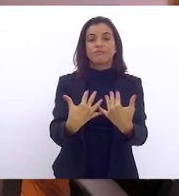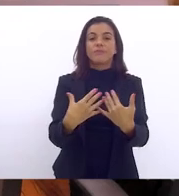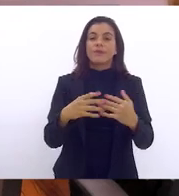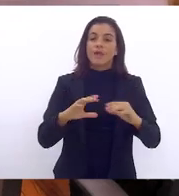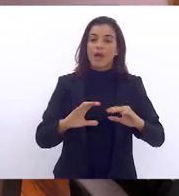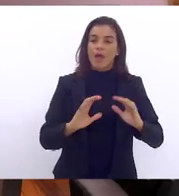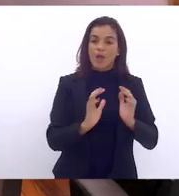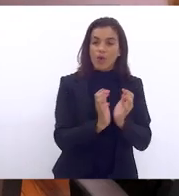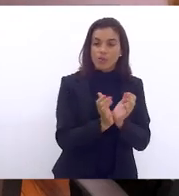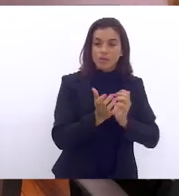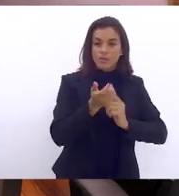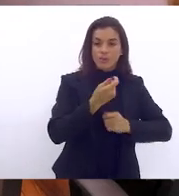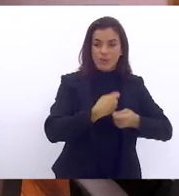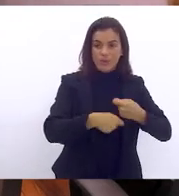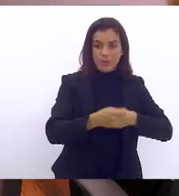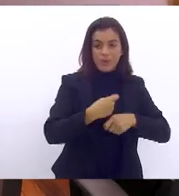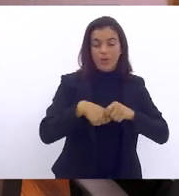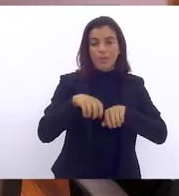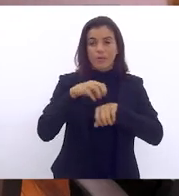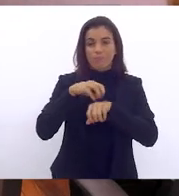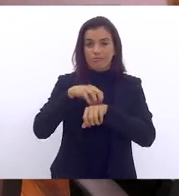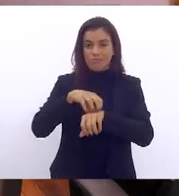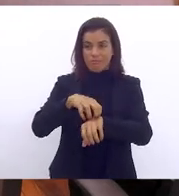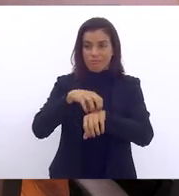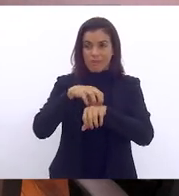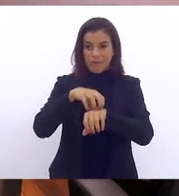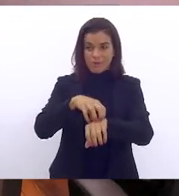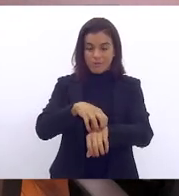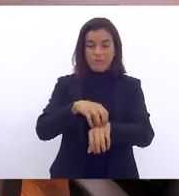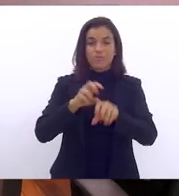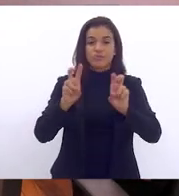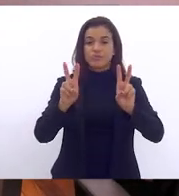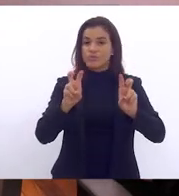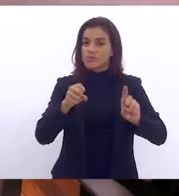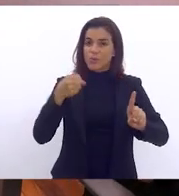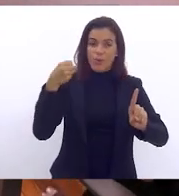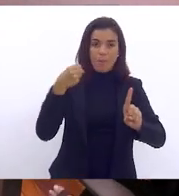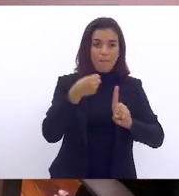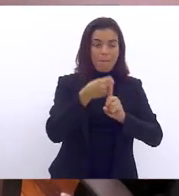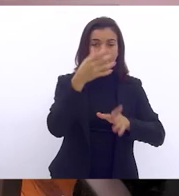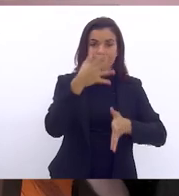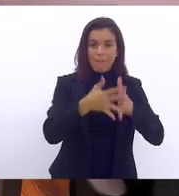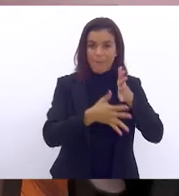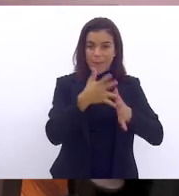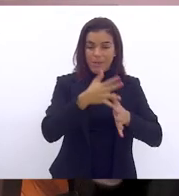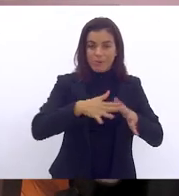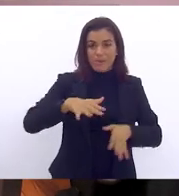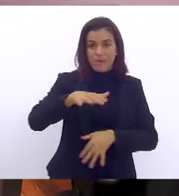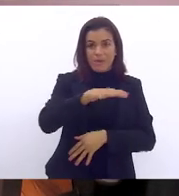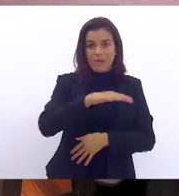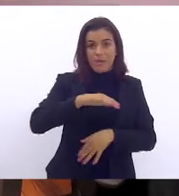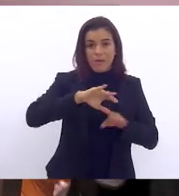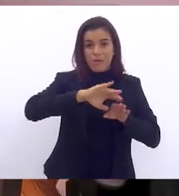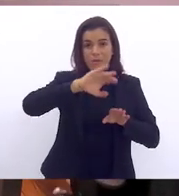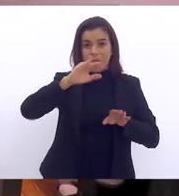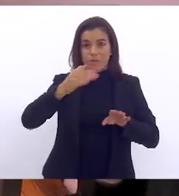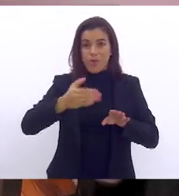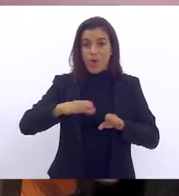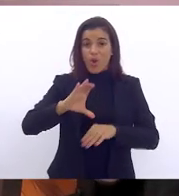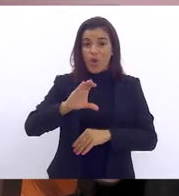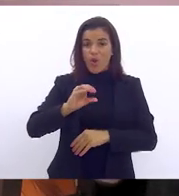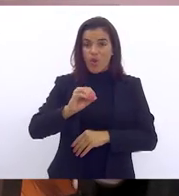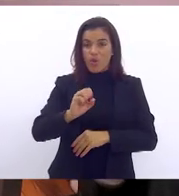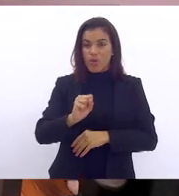Indústria e Comércio conjunto com a comissão de transporte sobre o impacto econômico na costa verde com a implementação da concessão